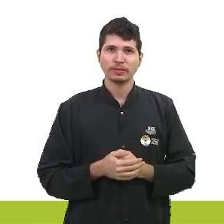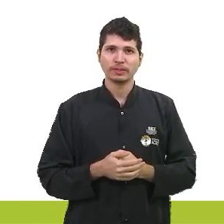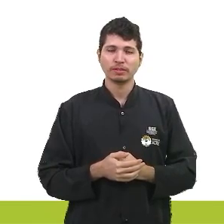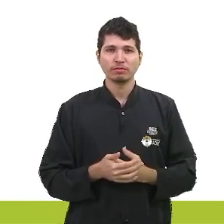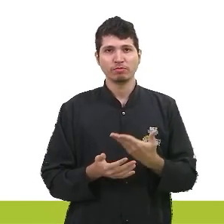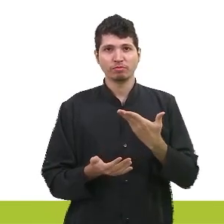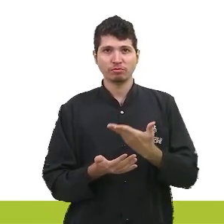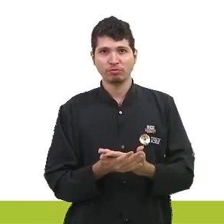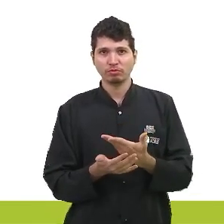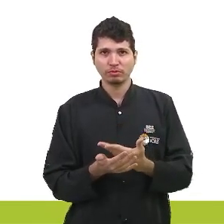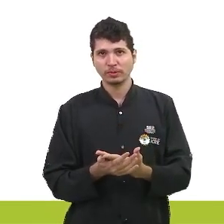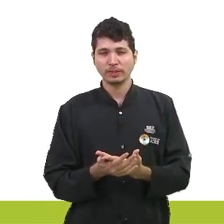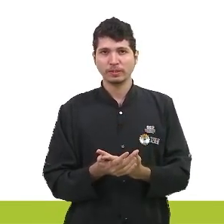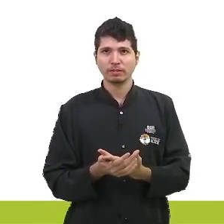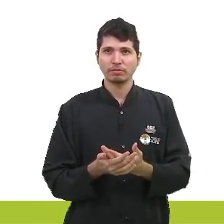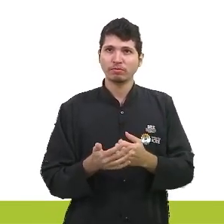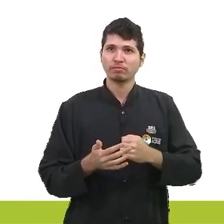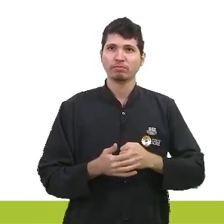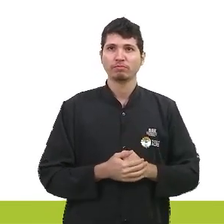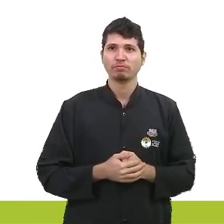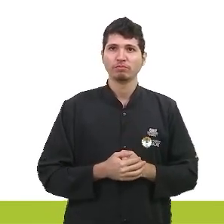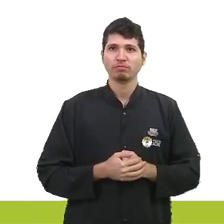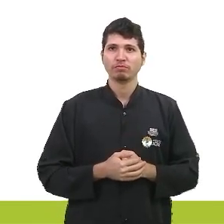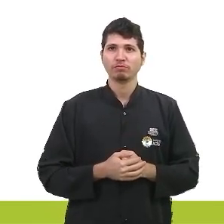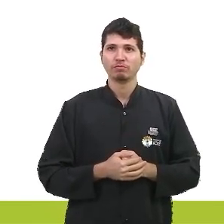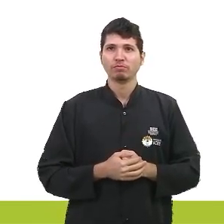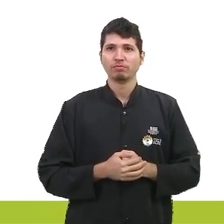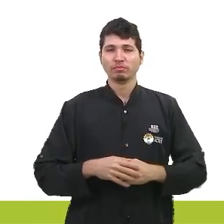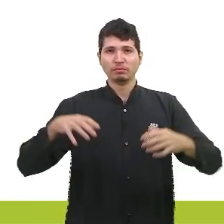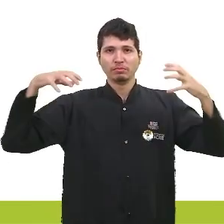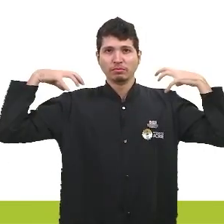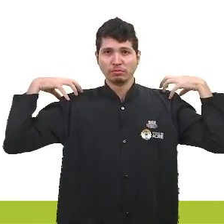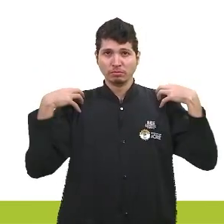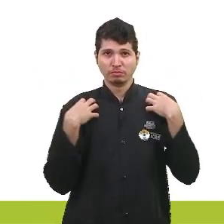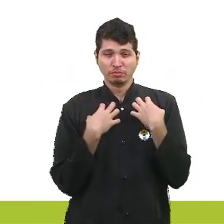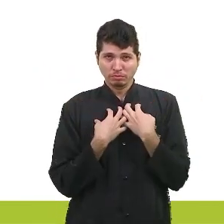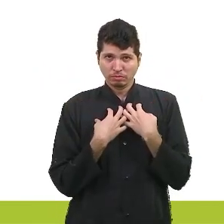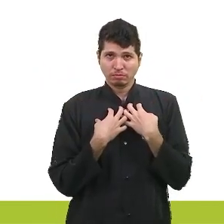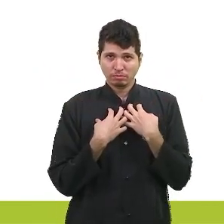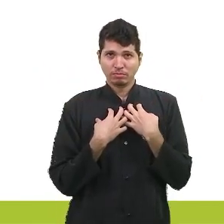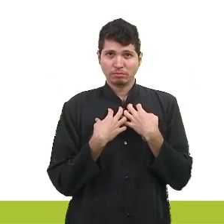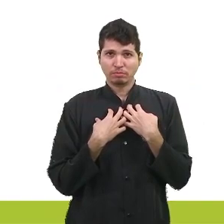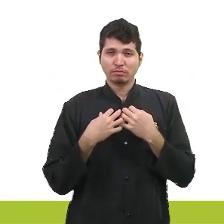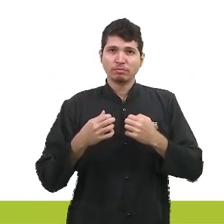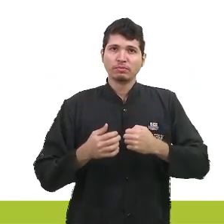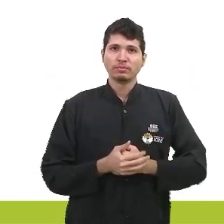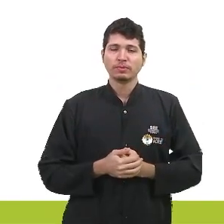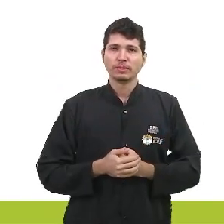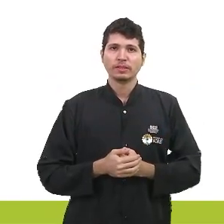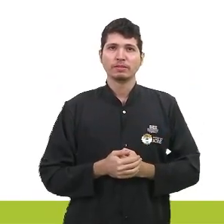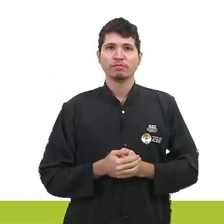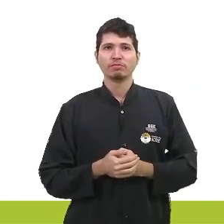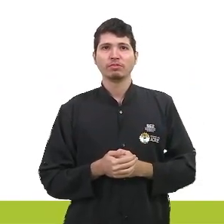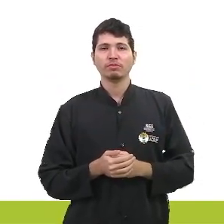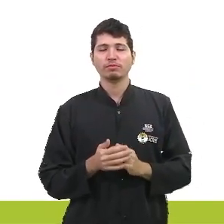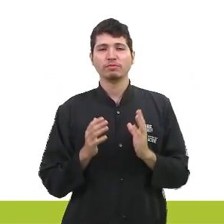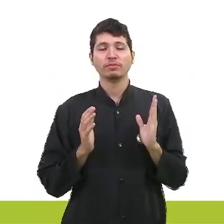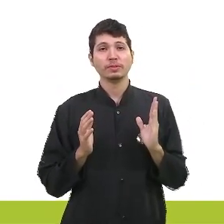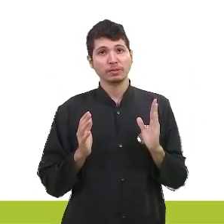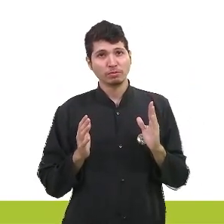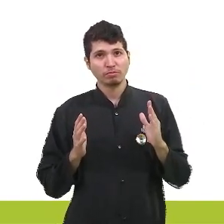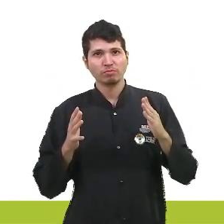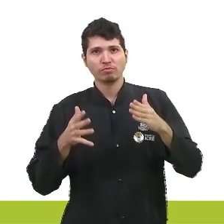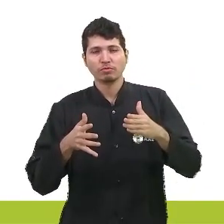século XIX e o Hegel vai buscar resgatar a ideia de Deus como fundamento da realidade como